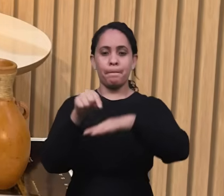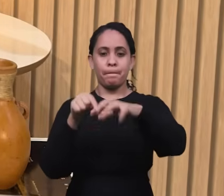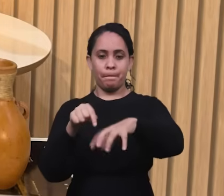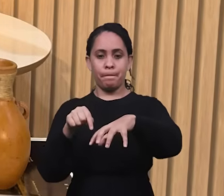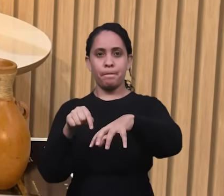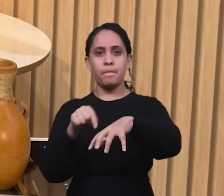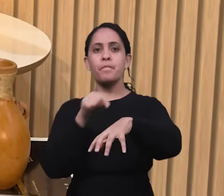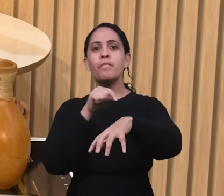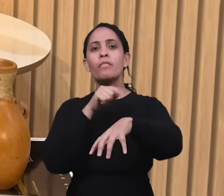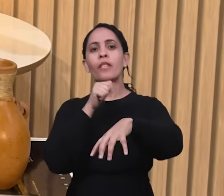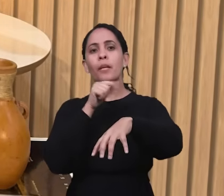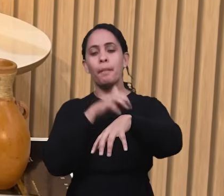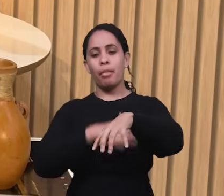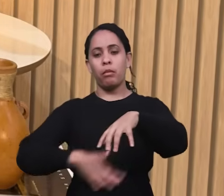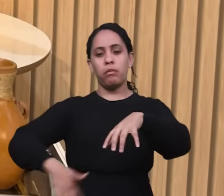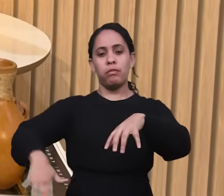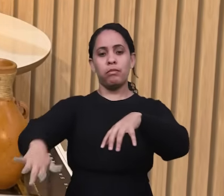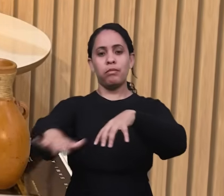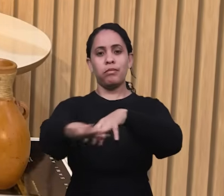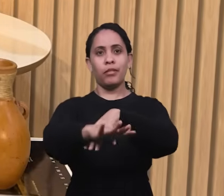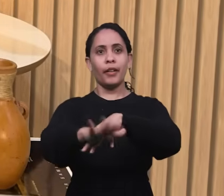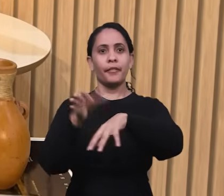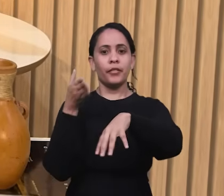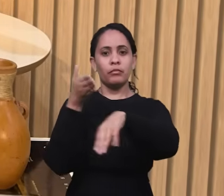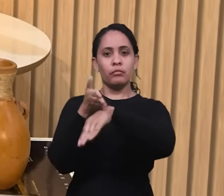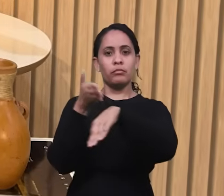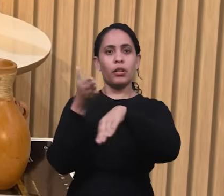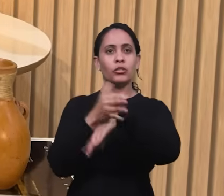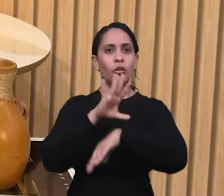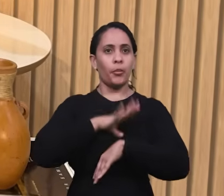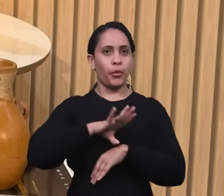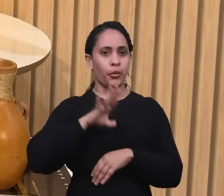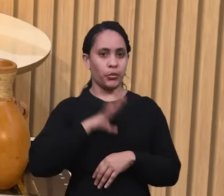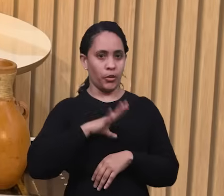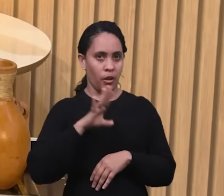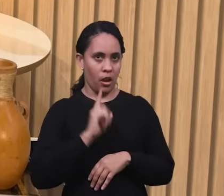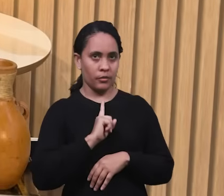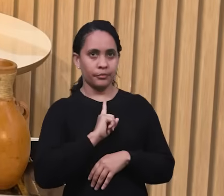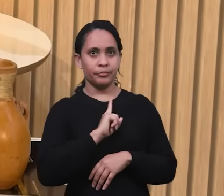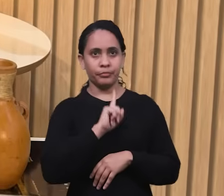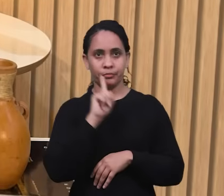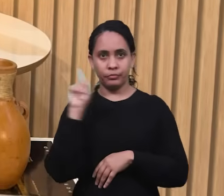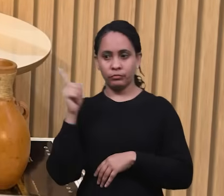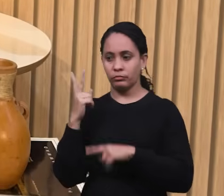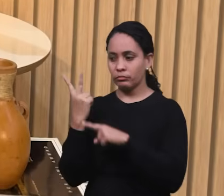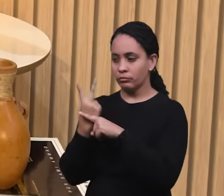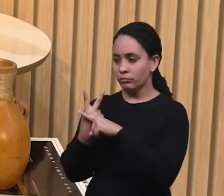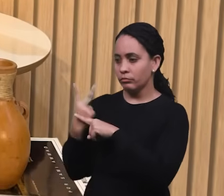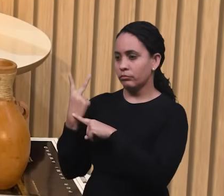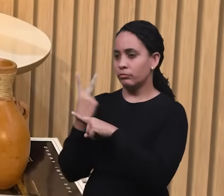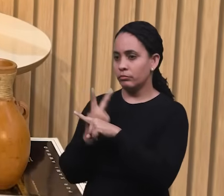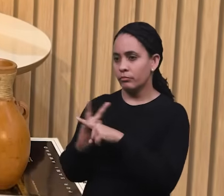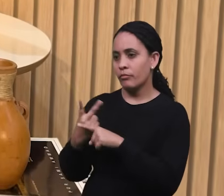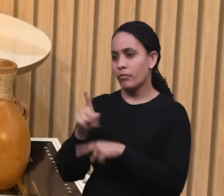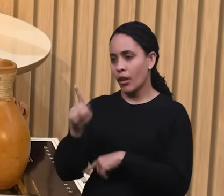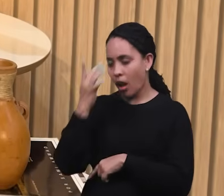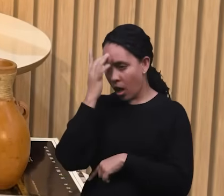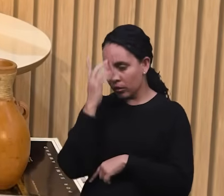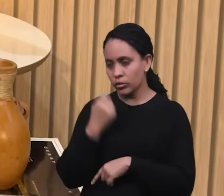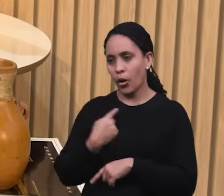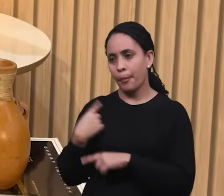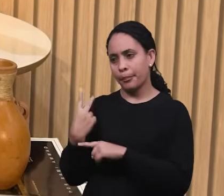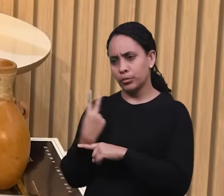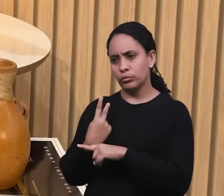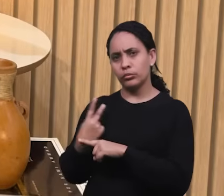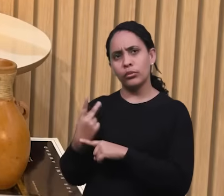teve colonização portuguesa. Quando os portugueses saíam procurando o caminho das Índias, o primeiro local que